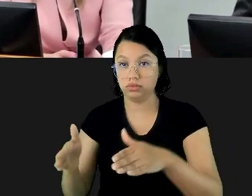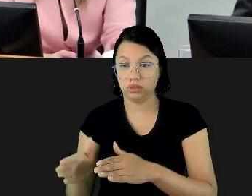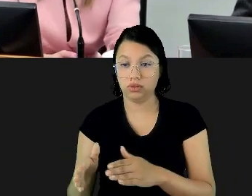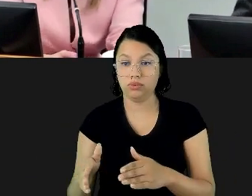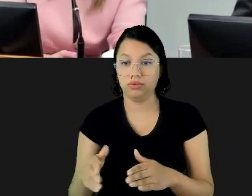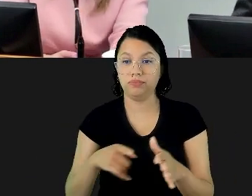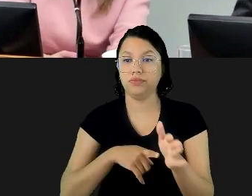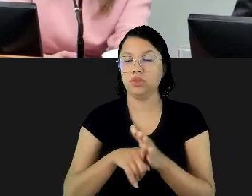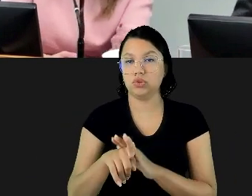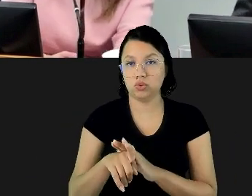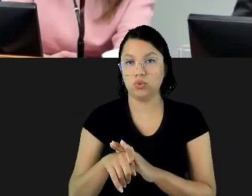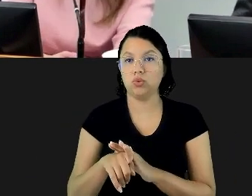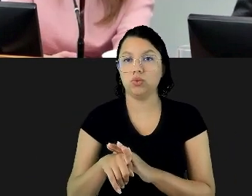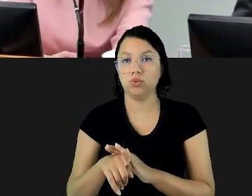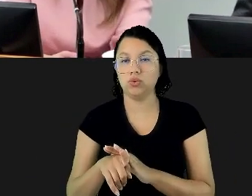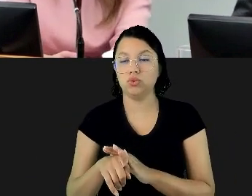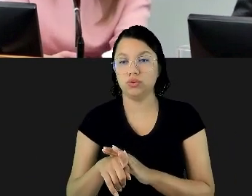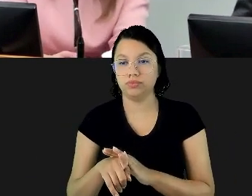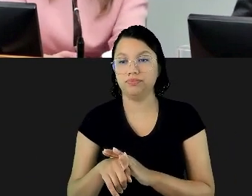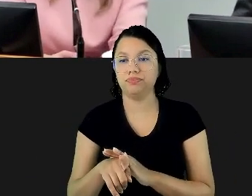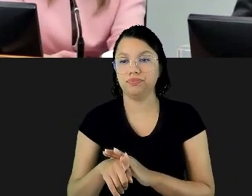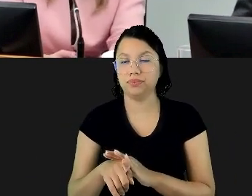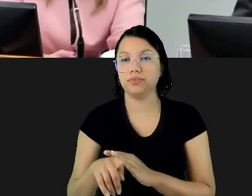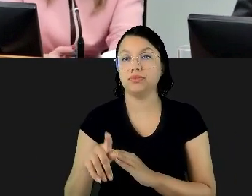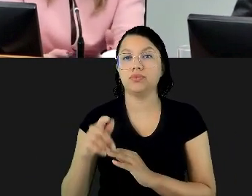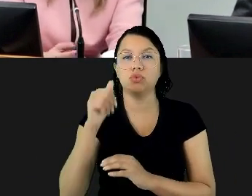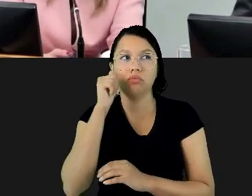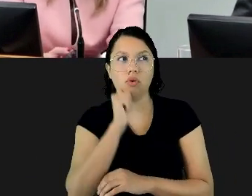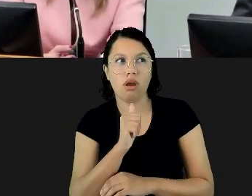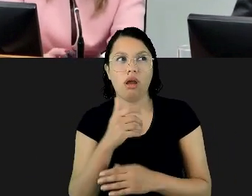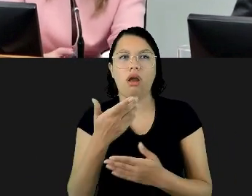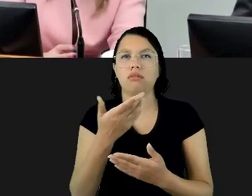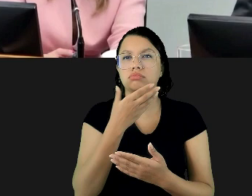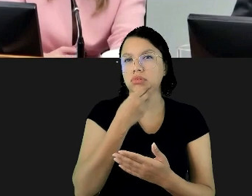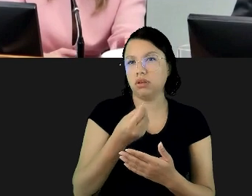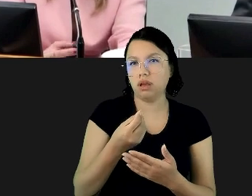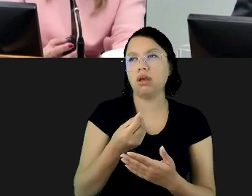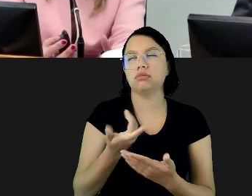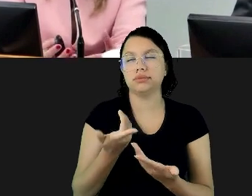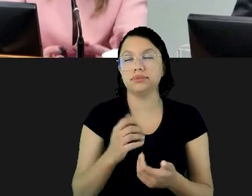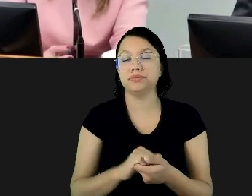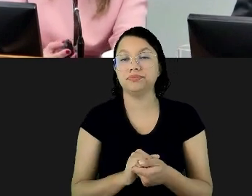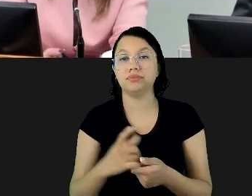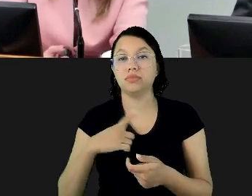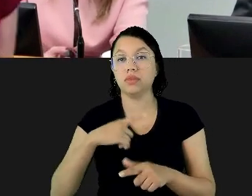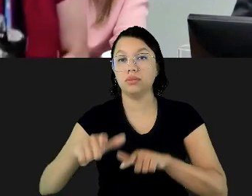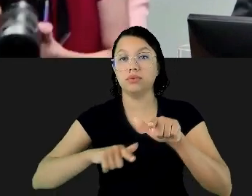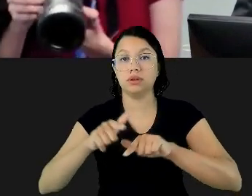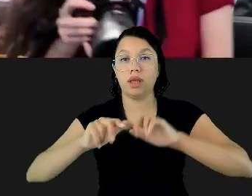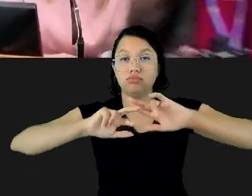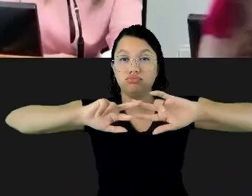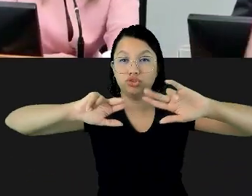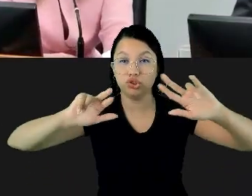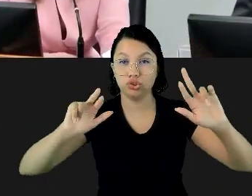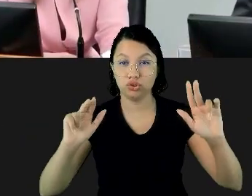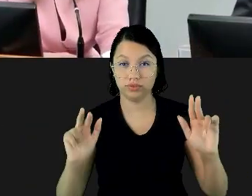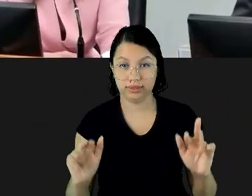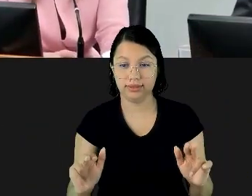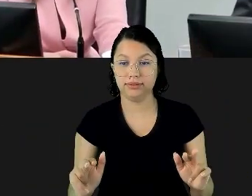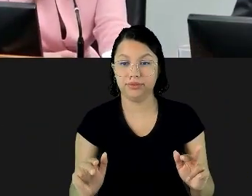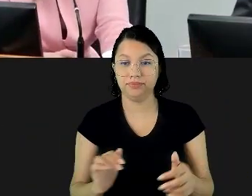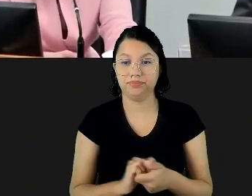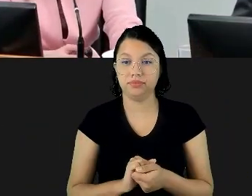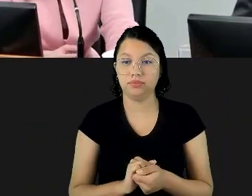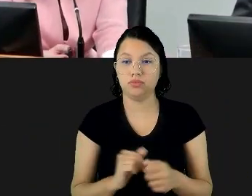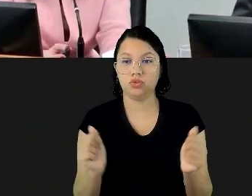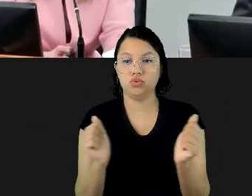feminicídio, nós temos o trabalho também envolvendo trabalho de diversidade, enfim, com as mulheres, o turismo sexual, nós